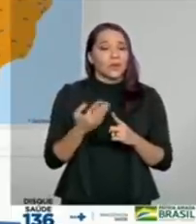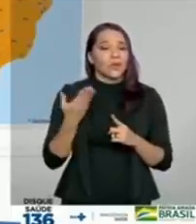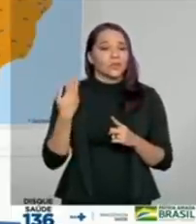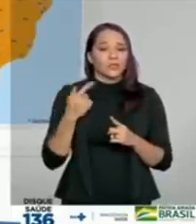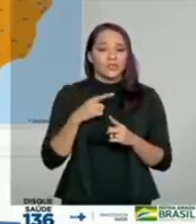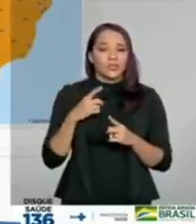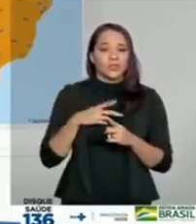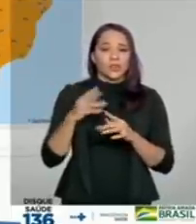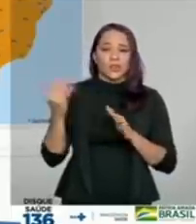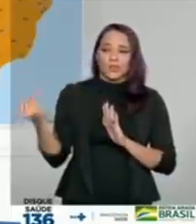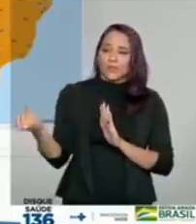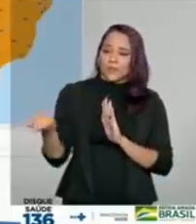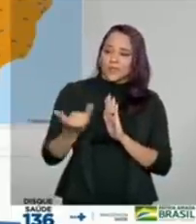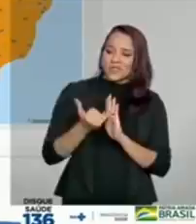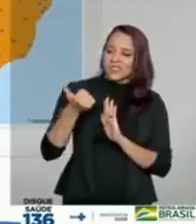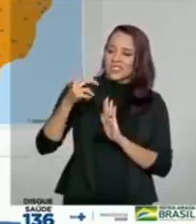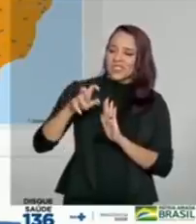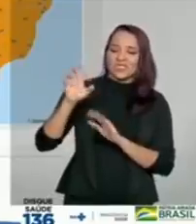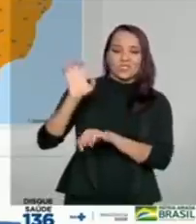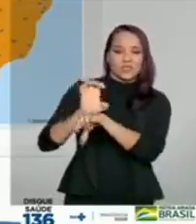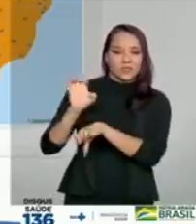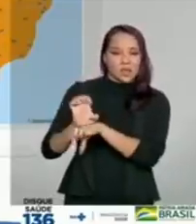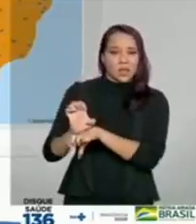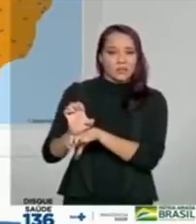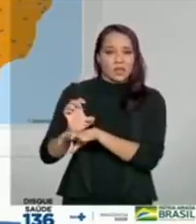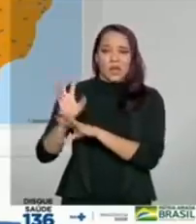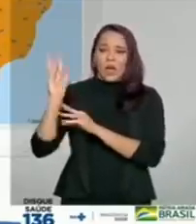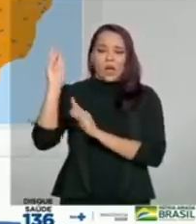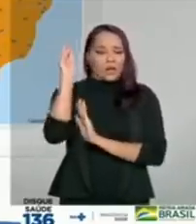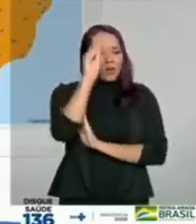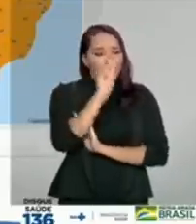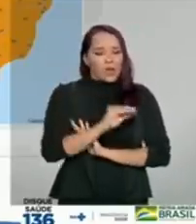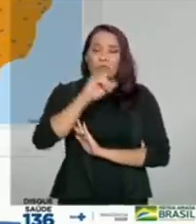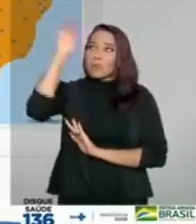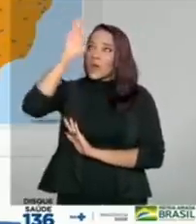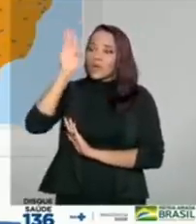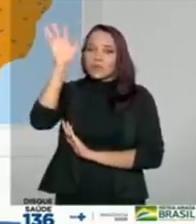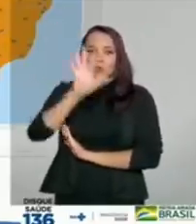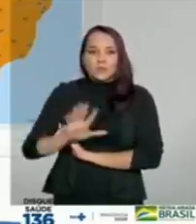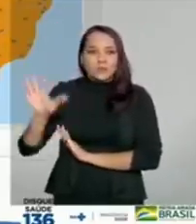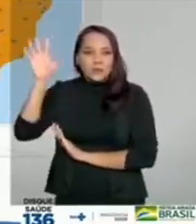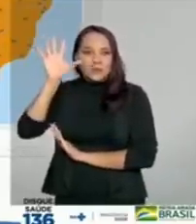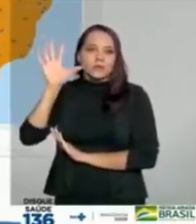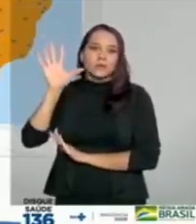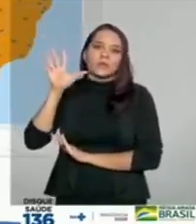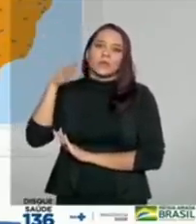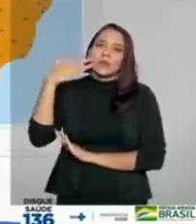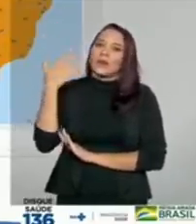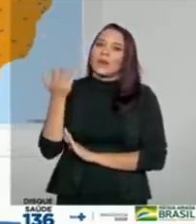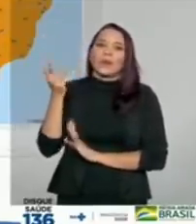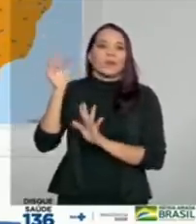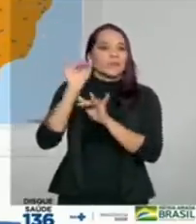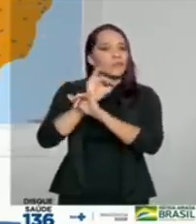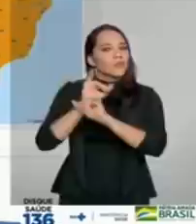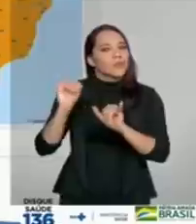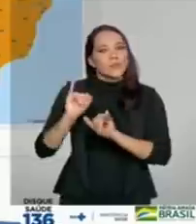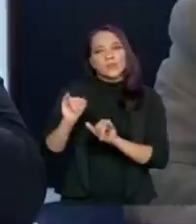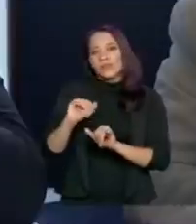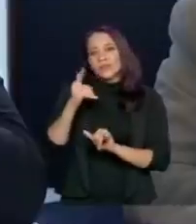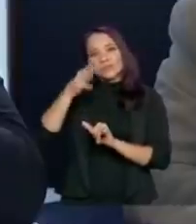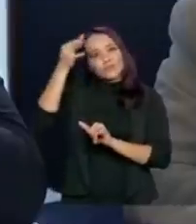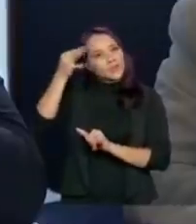dado de 15 estados e colocava como dado do Brasil, era um dado que não era fidedigno.